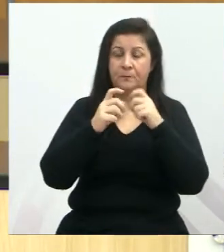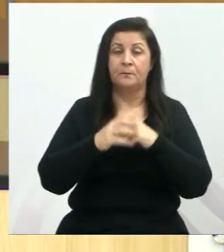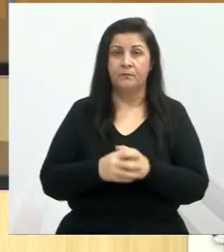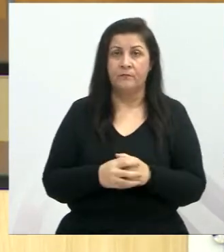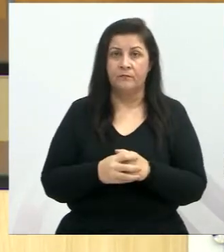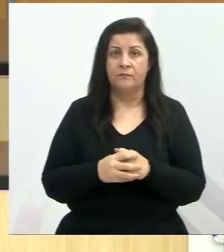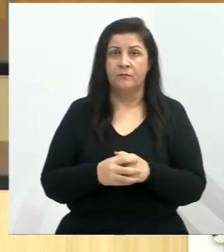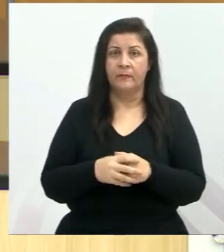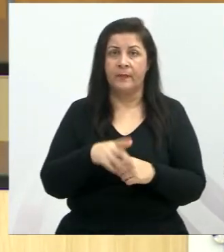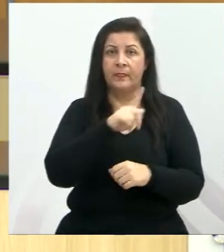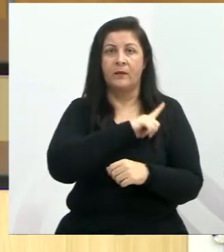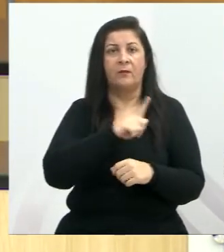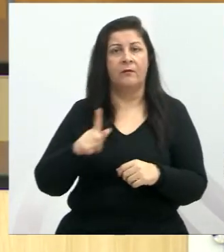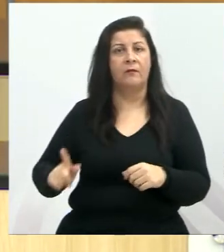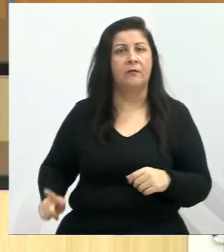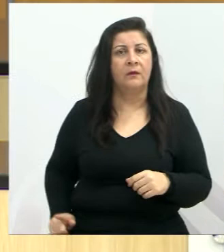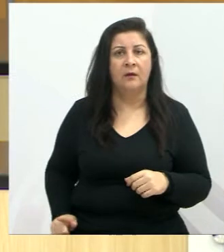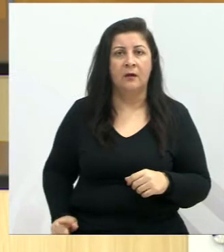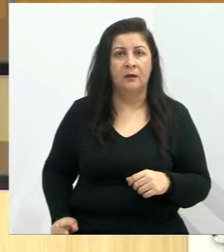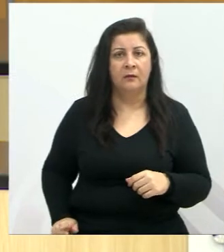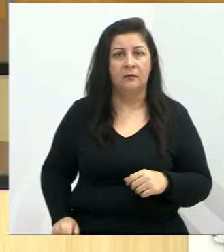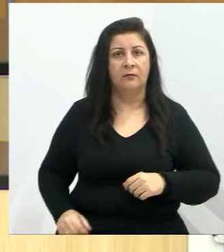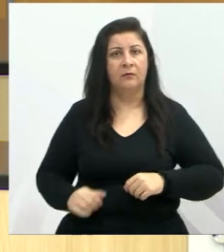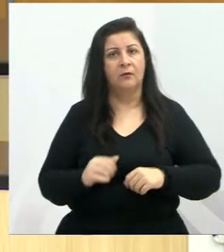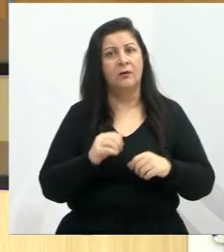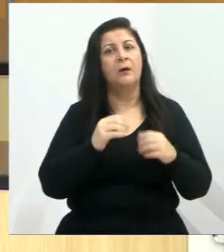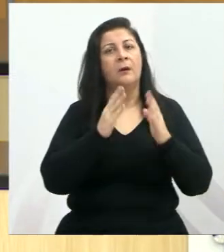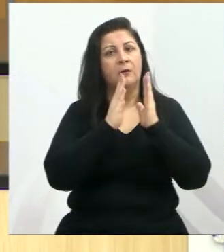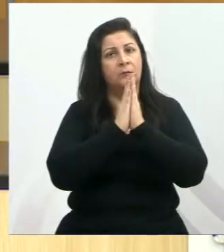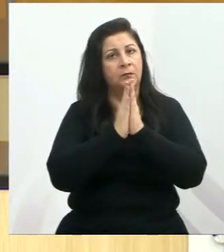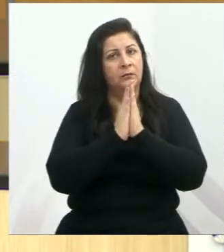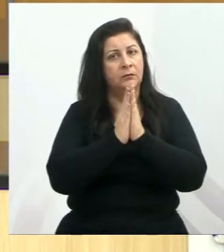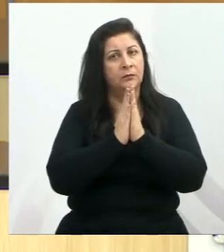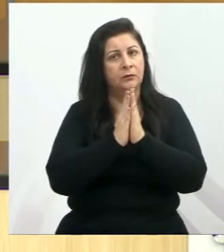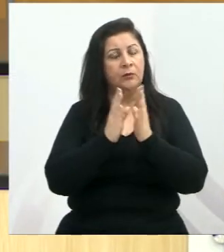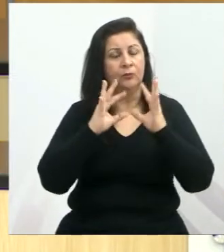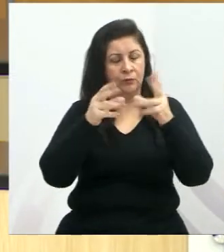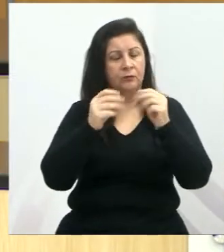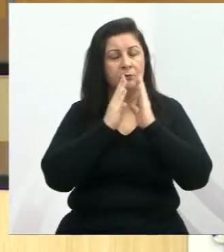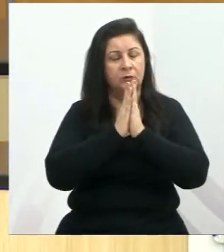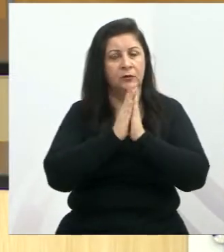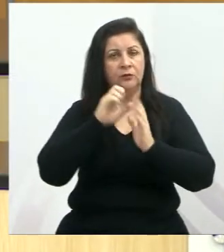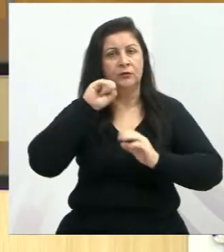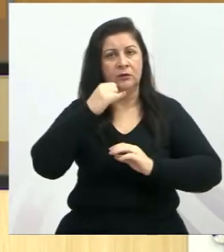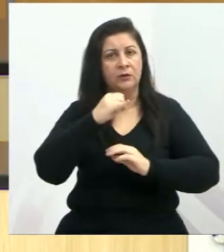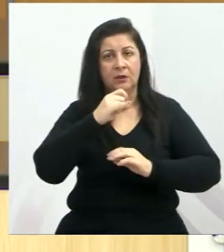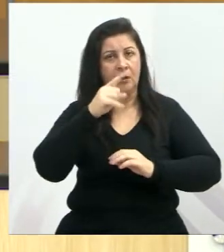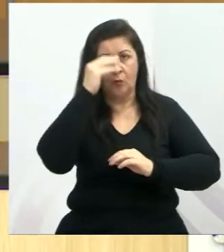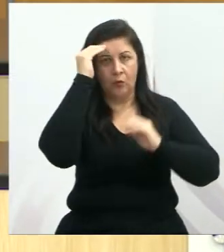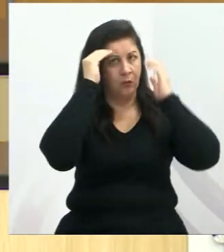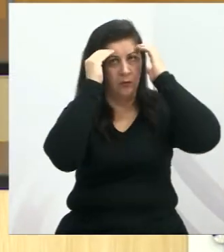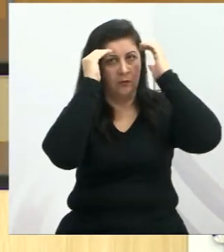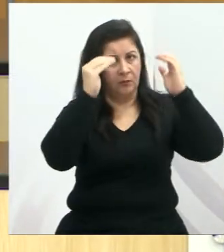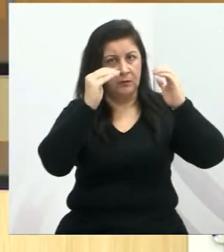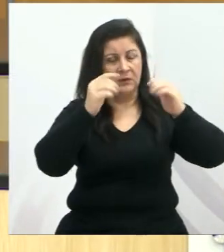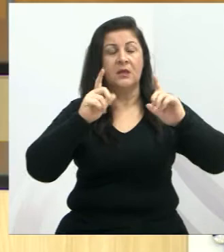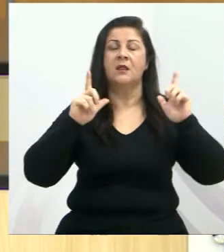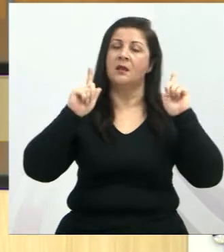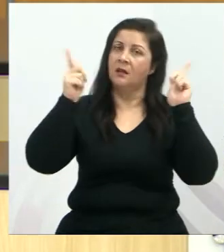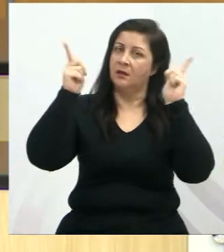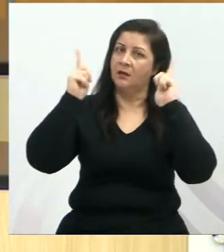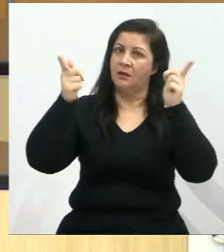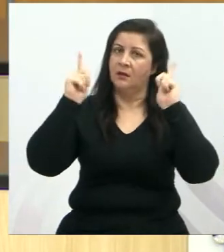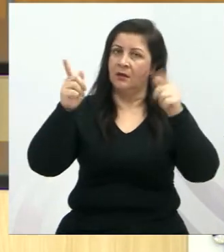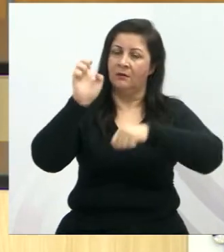onde, se o governador não atender, no dia 20, infelizmente, podemos ter aí uma paralisação geral do transporte no Estado inteiro. Então, eu acho que